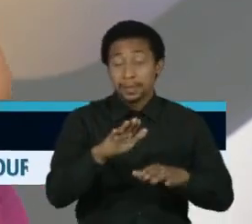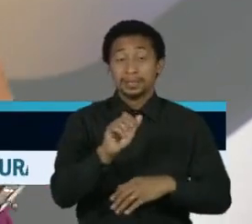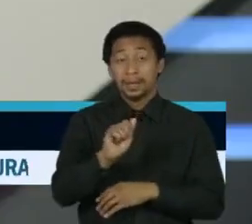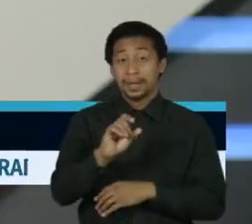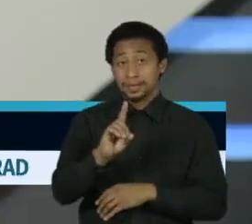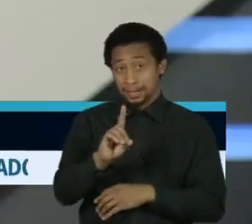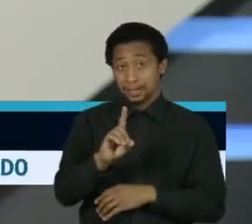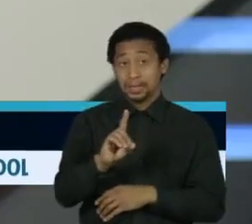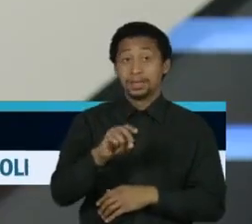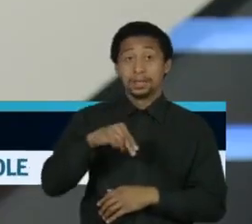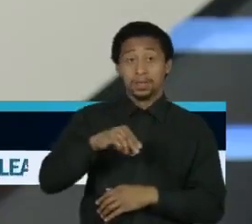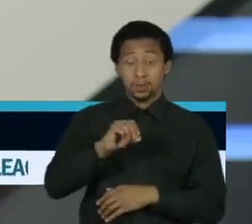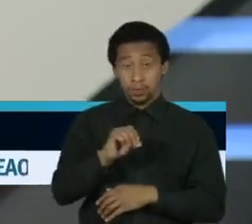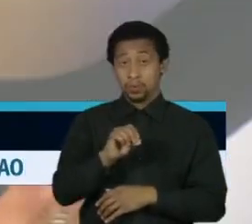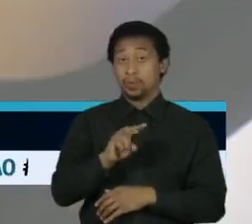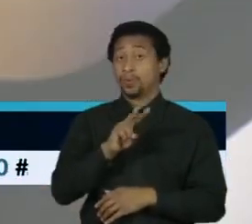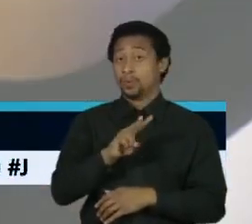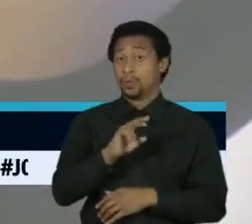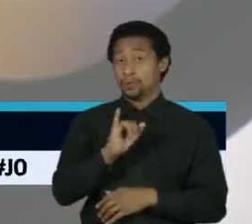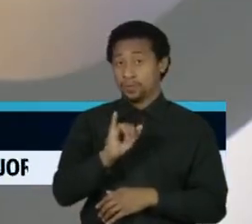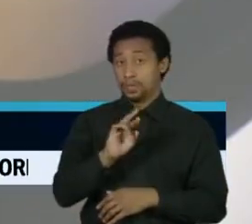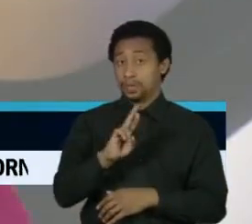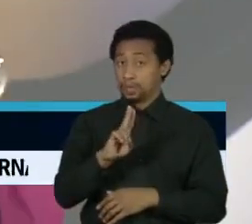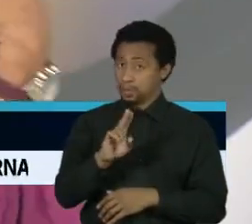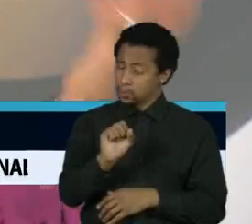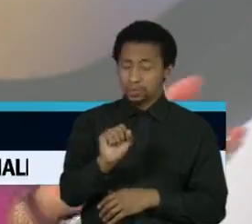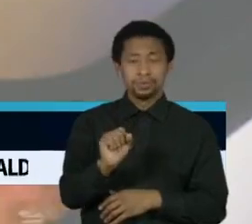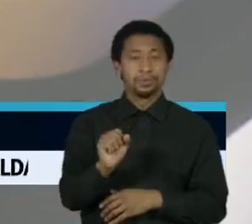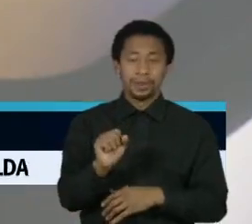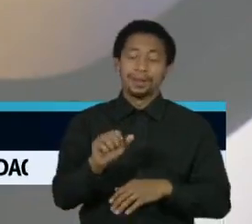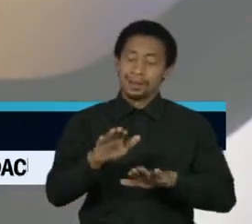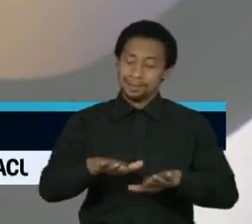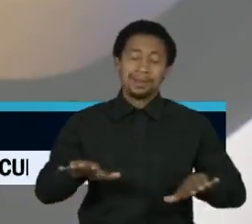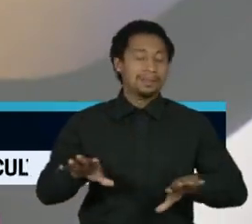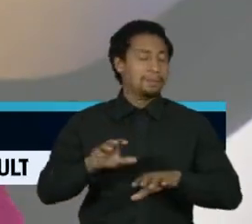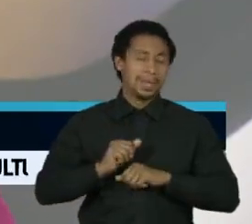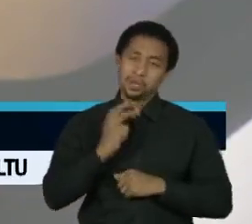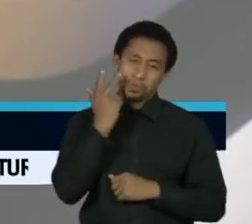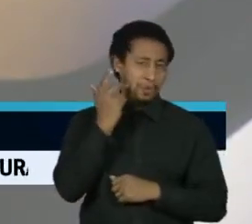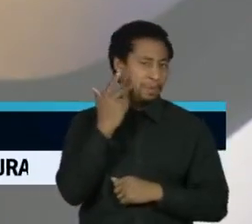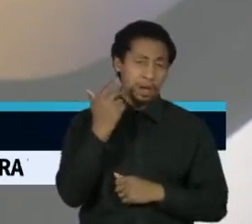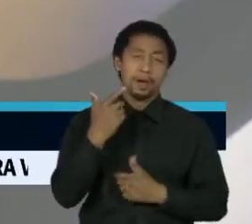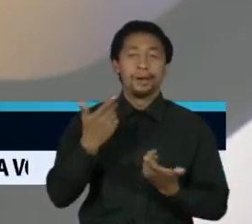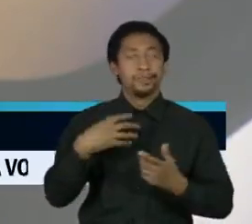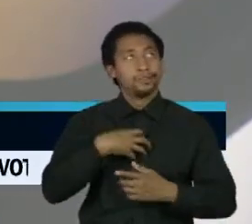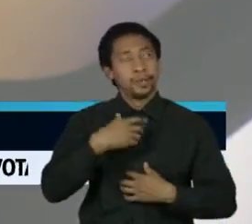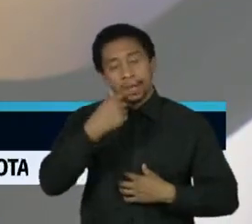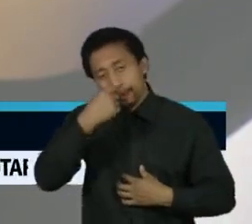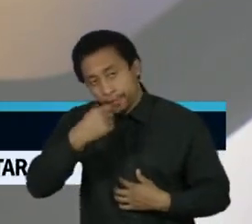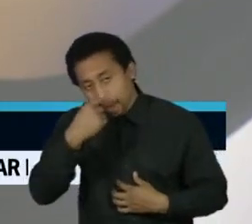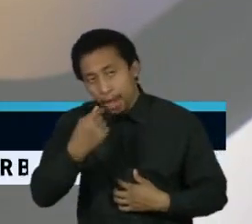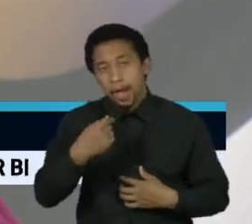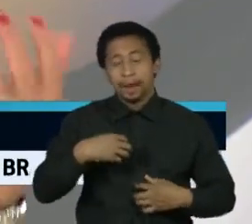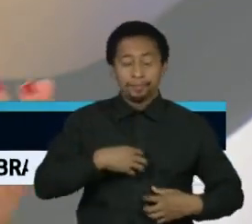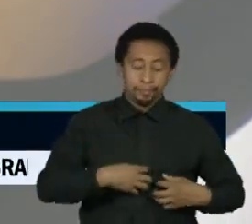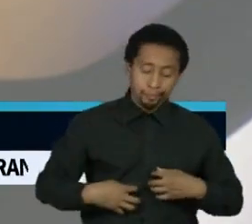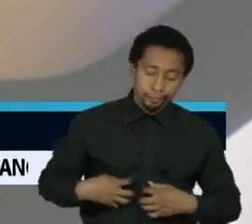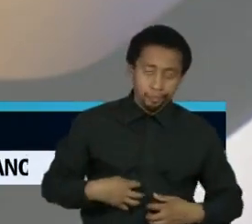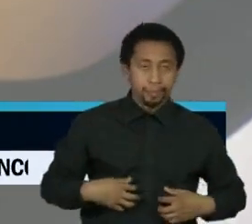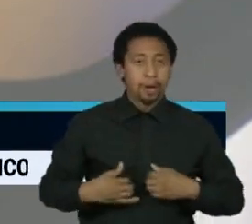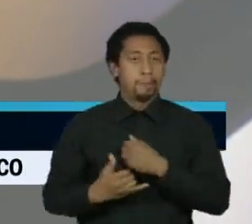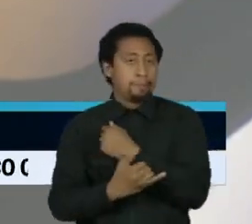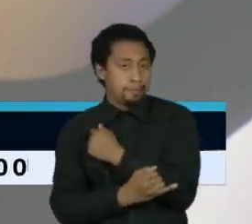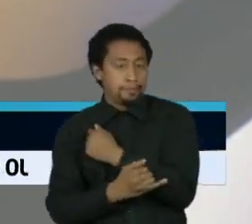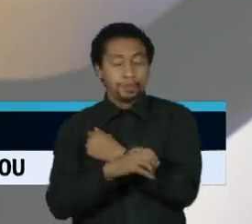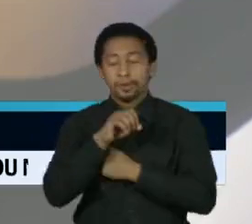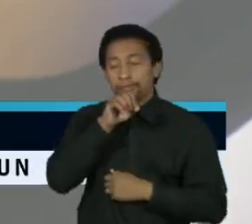que é um vírus vou insistir ele é muito comum nas crianças pode causar resfriado pode causar inclusive quadro um gastro intestinal como